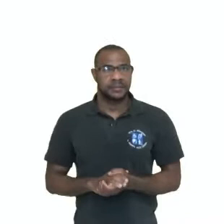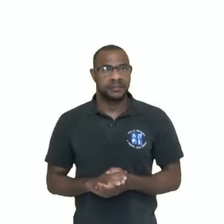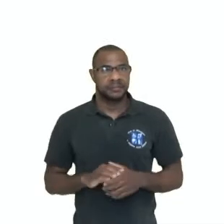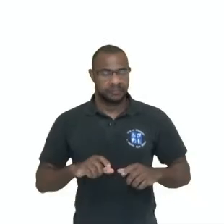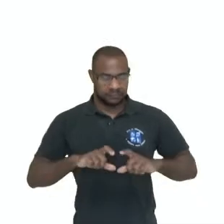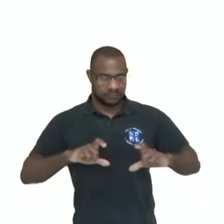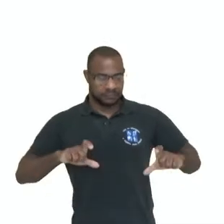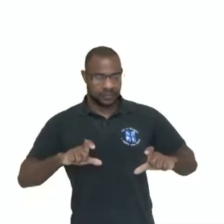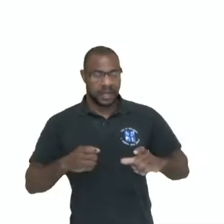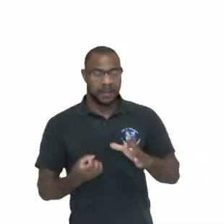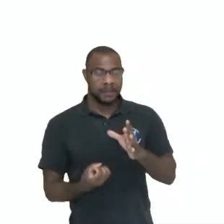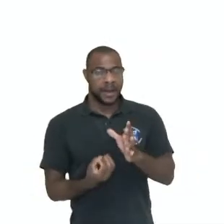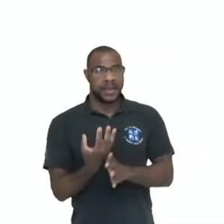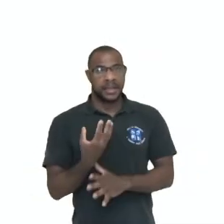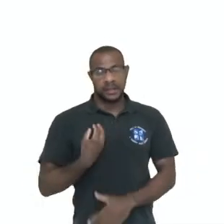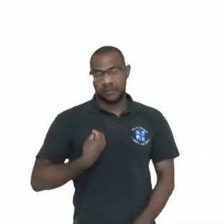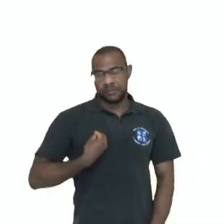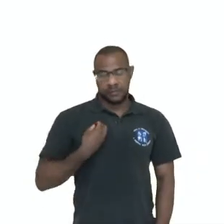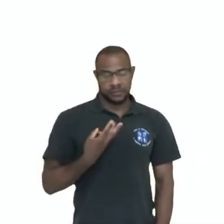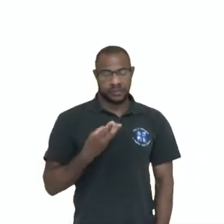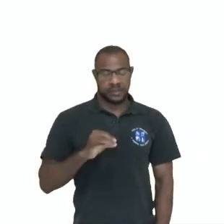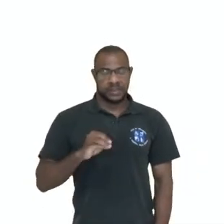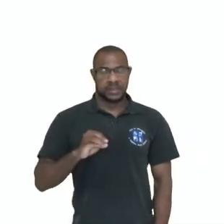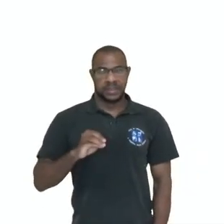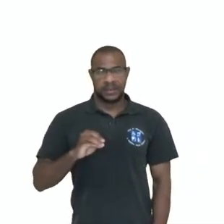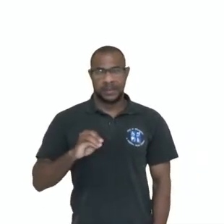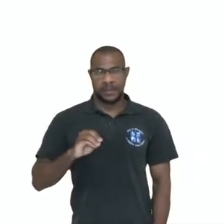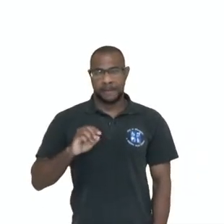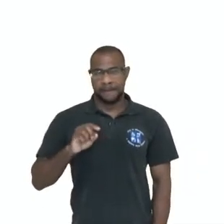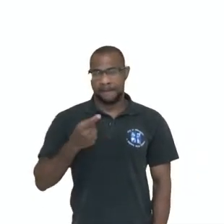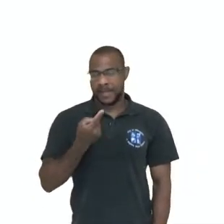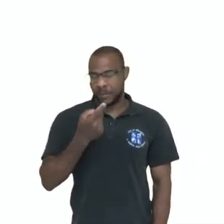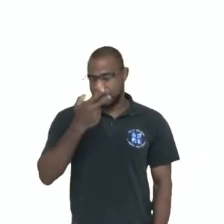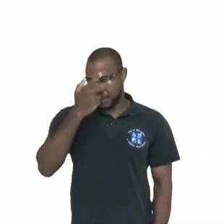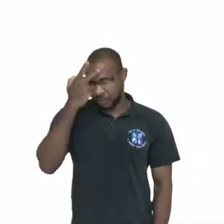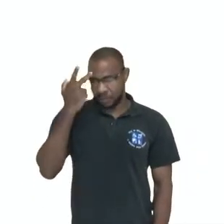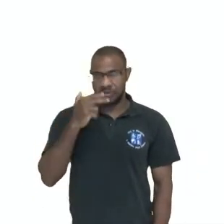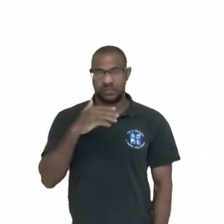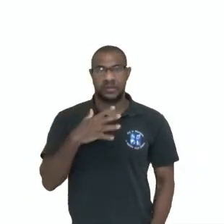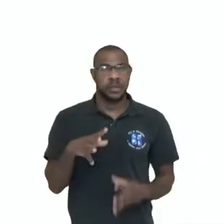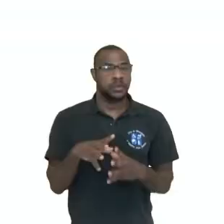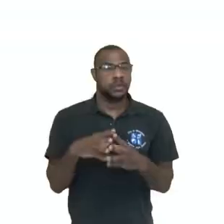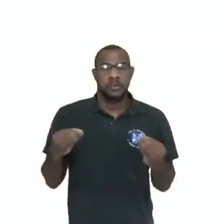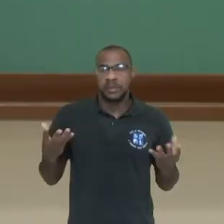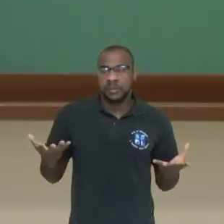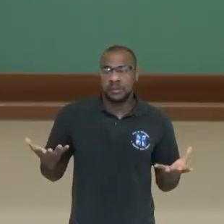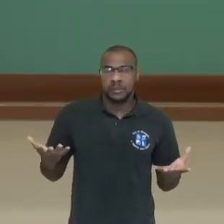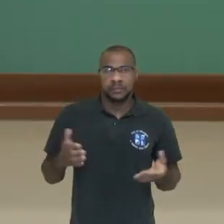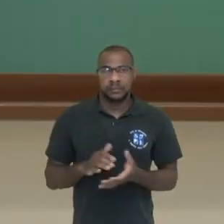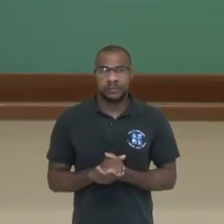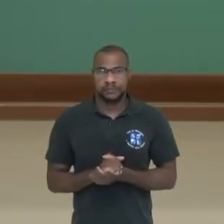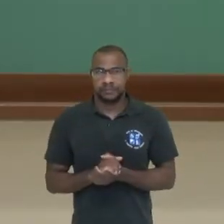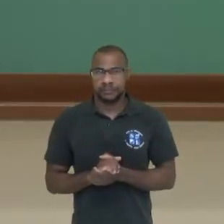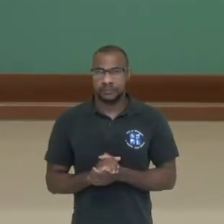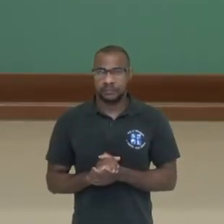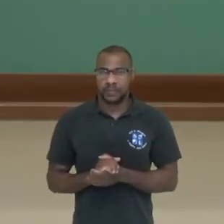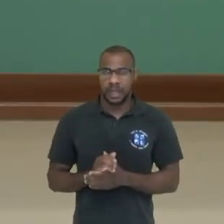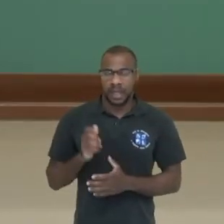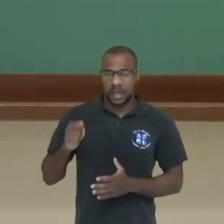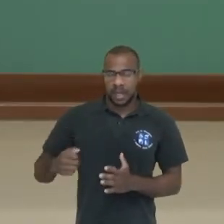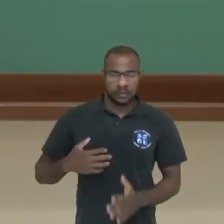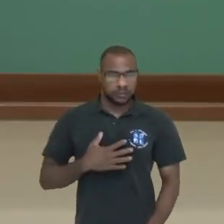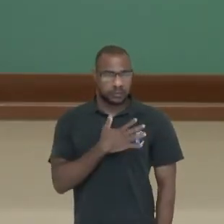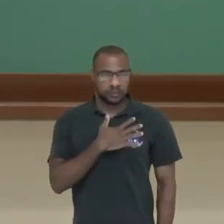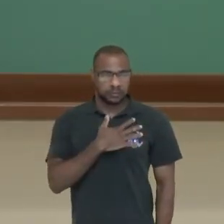apareçam com vida os 30 mil desaparecidos. Será que a ditadura argentina foi mais violenta ou menos violenta